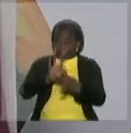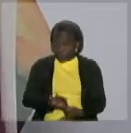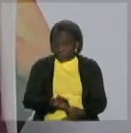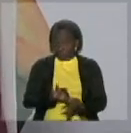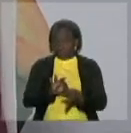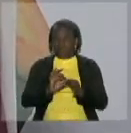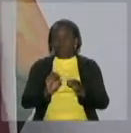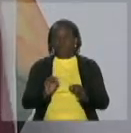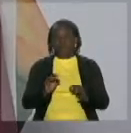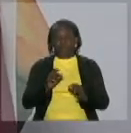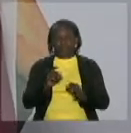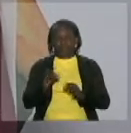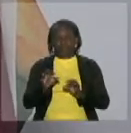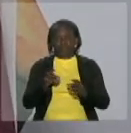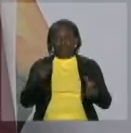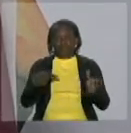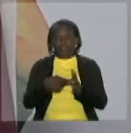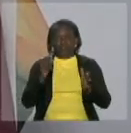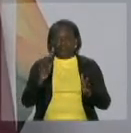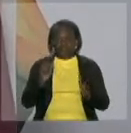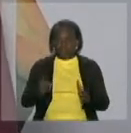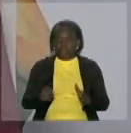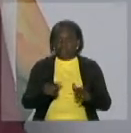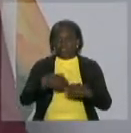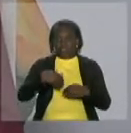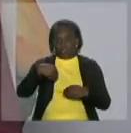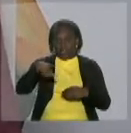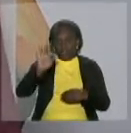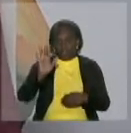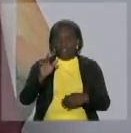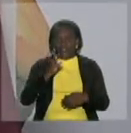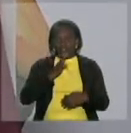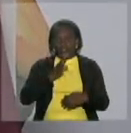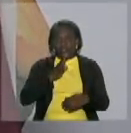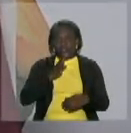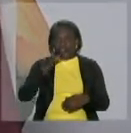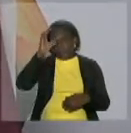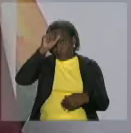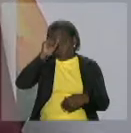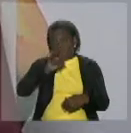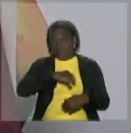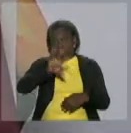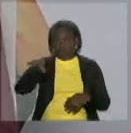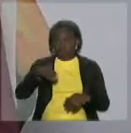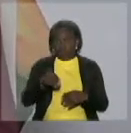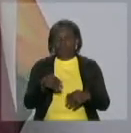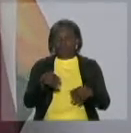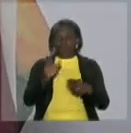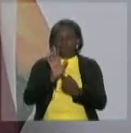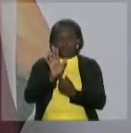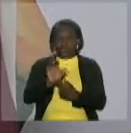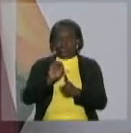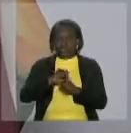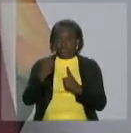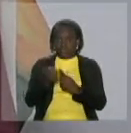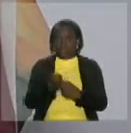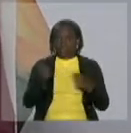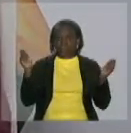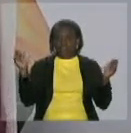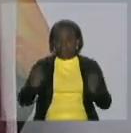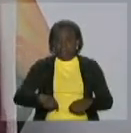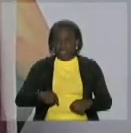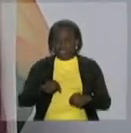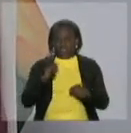estejamos irmanados no propósito de levar o conhecimento, demonstrar para a sociedade